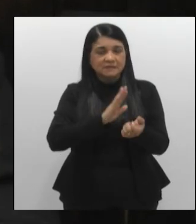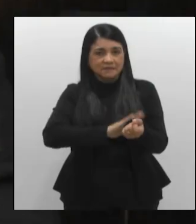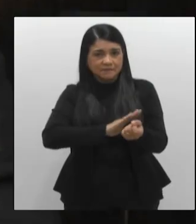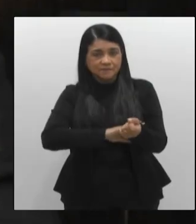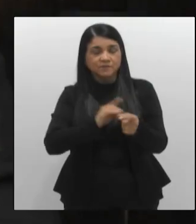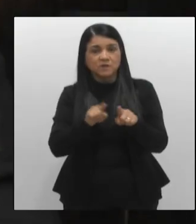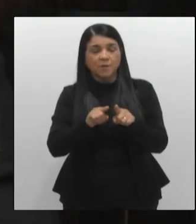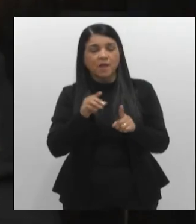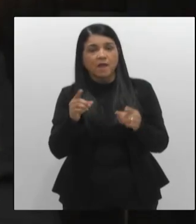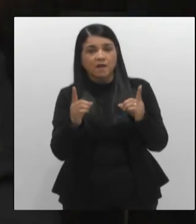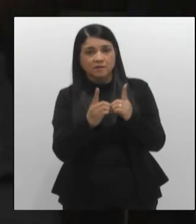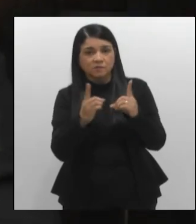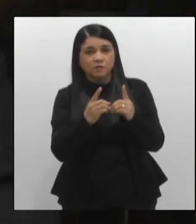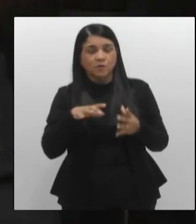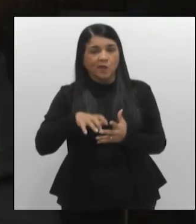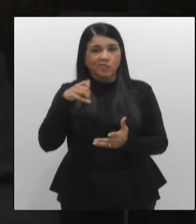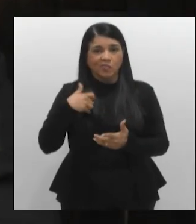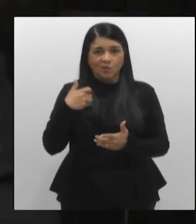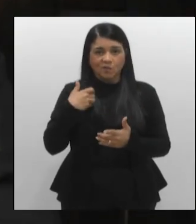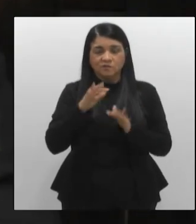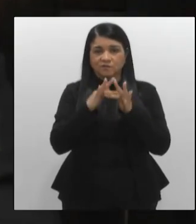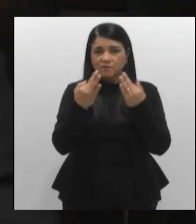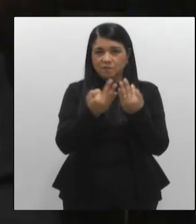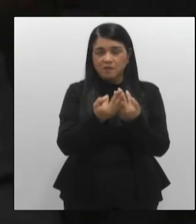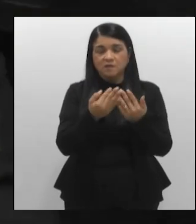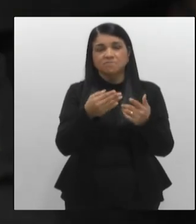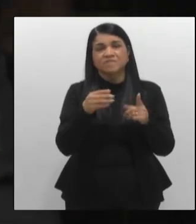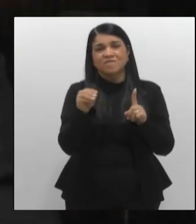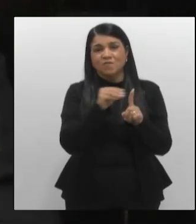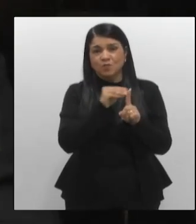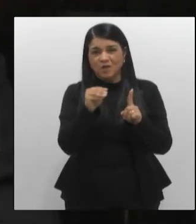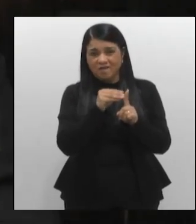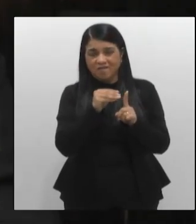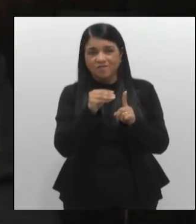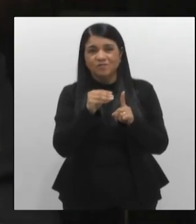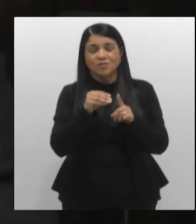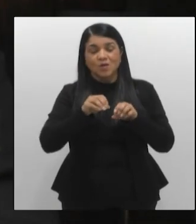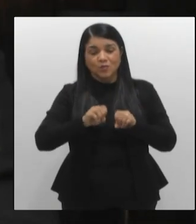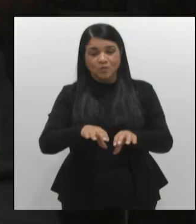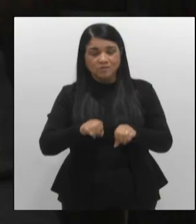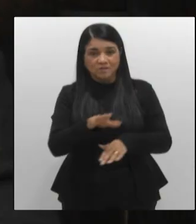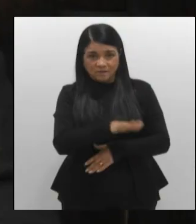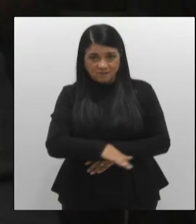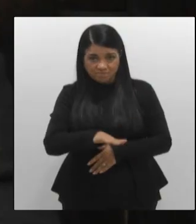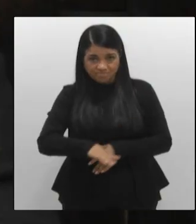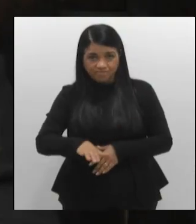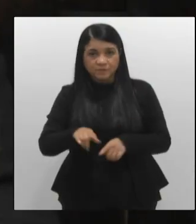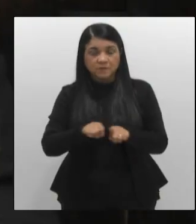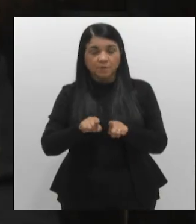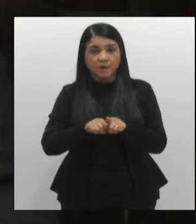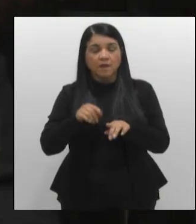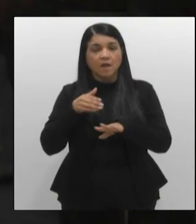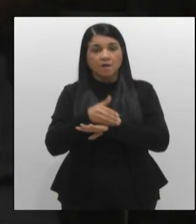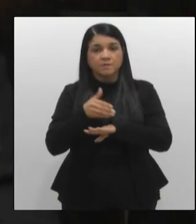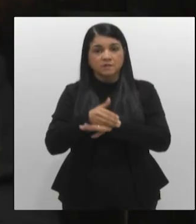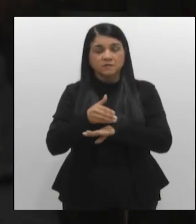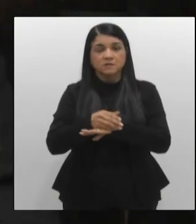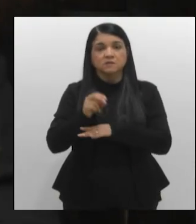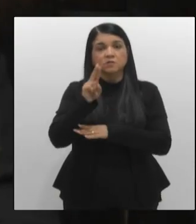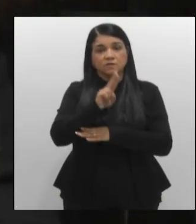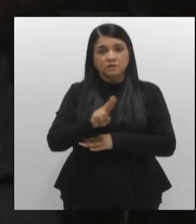idosos e famílias em situações de vulnerabilidade, da educação infantil, à presença universitária e